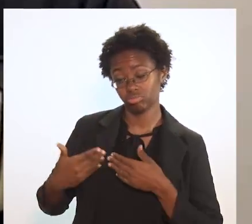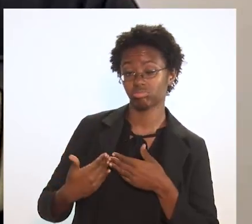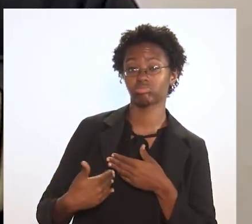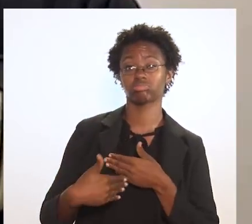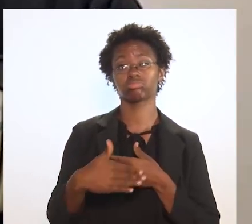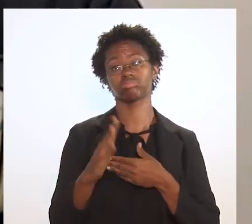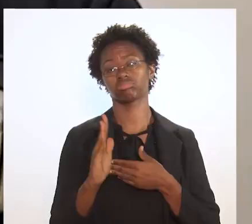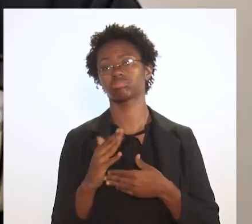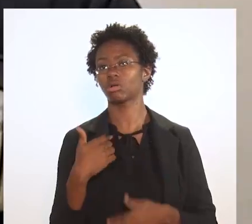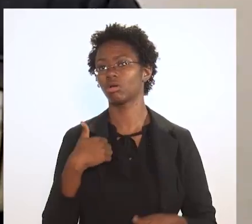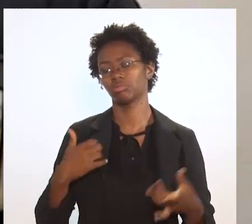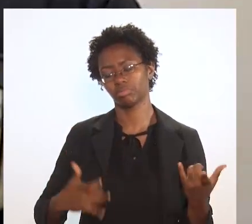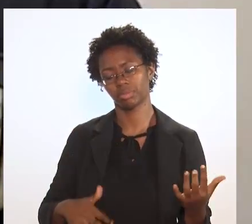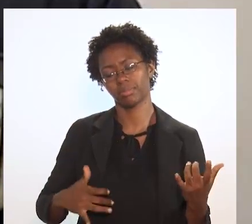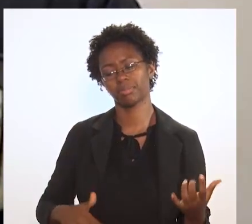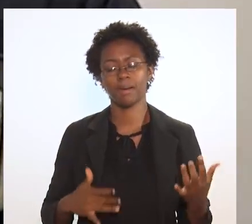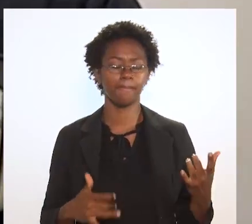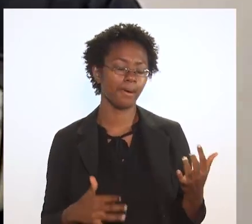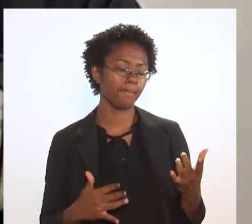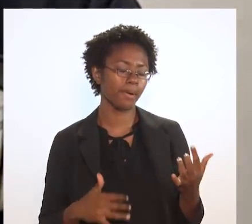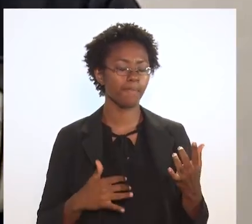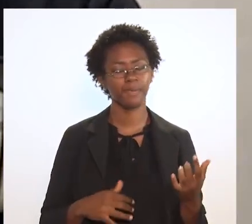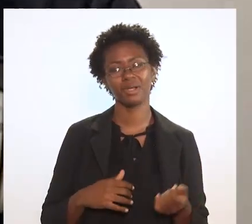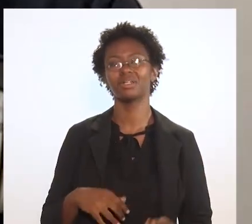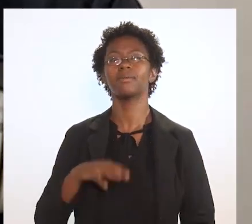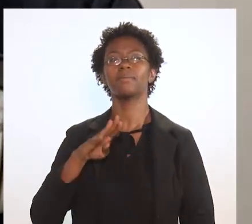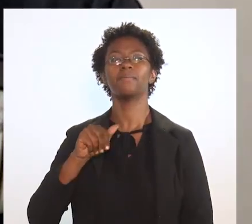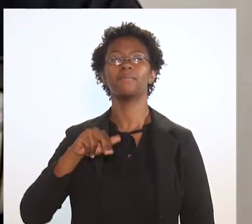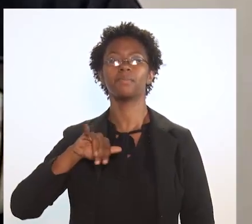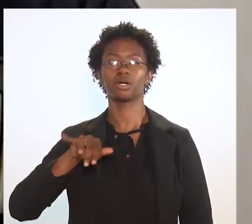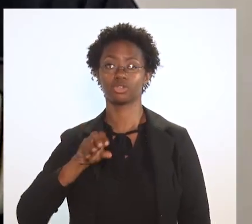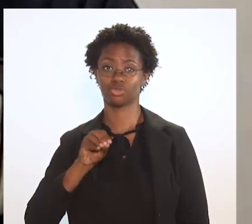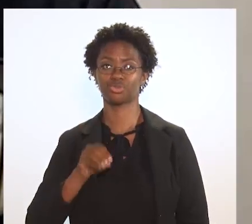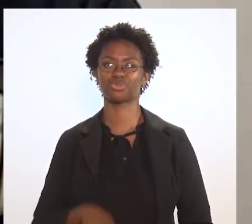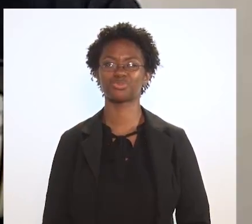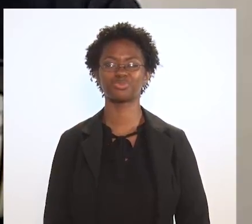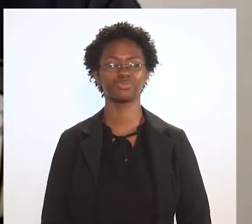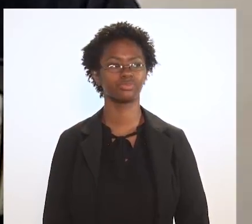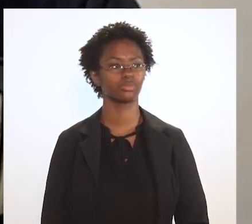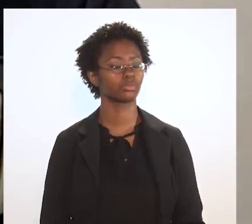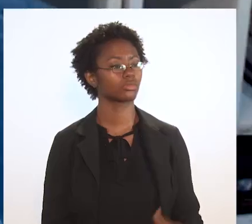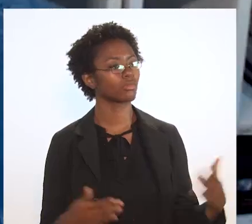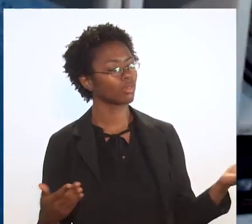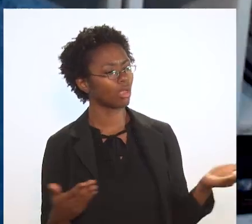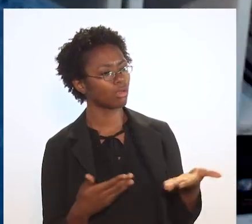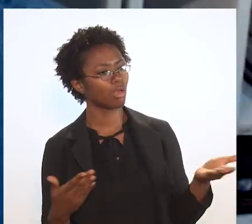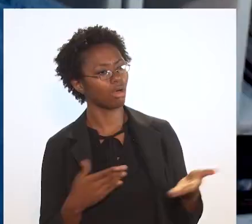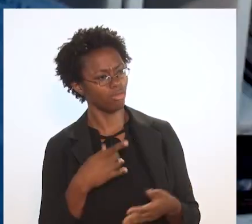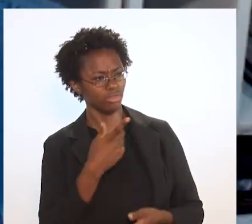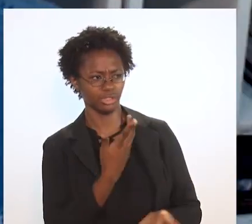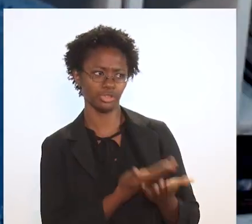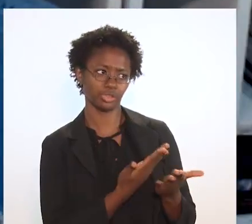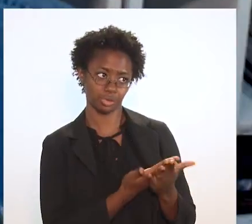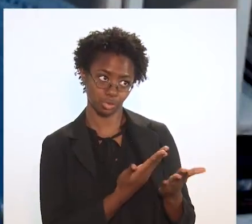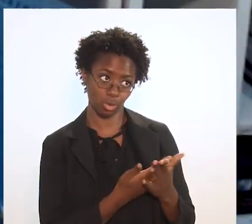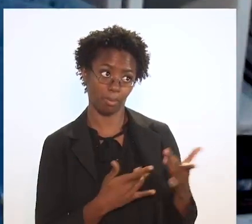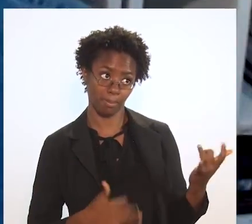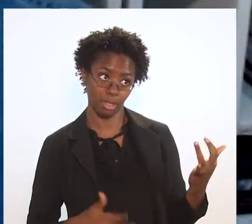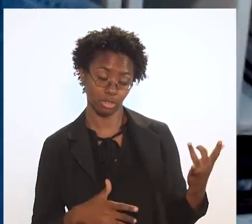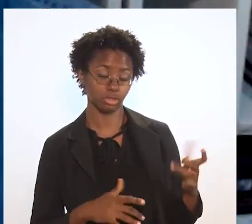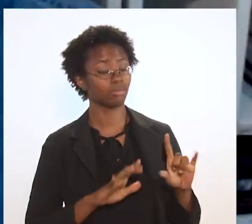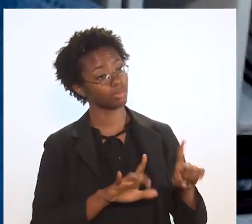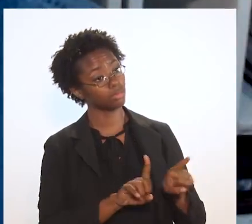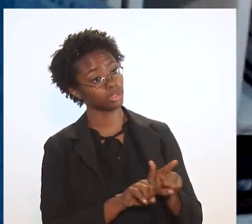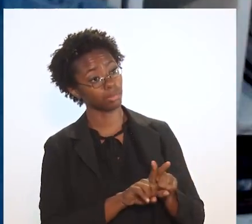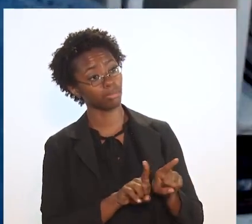então eu venho tirando meu sonzinho aí com meu banjo, entendeu? E evidentemente, se você estudou